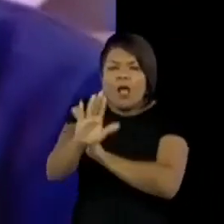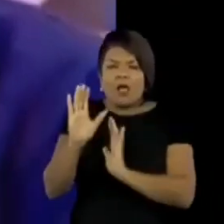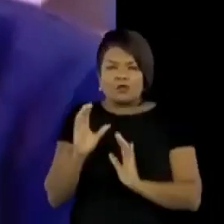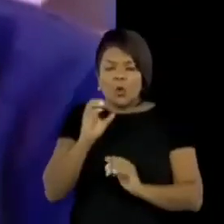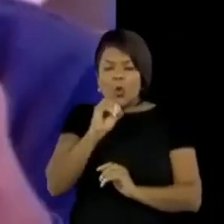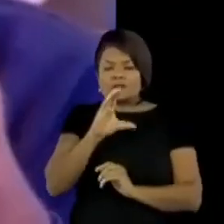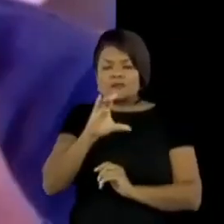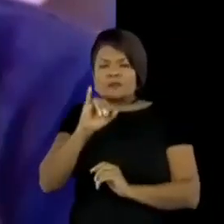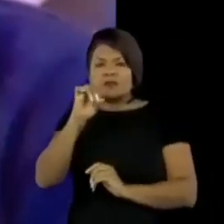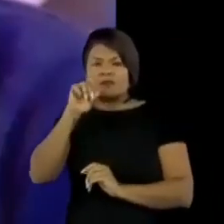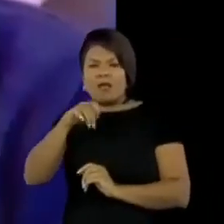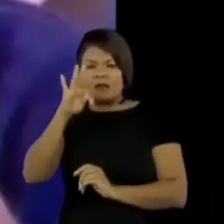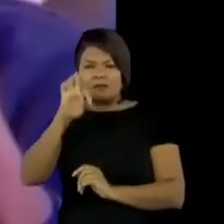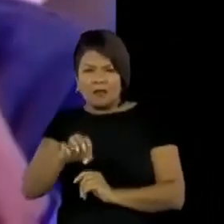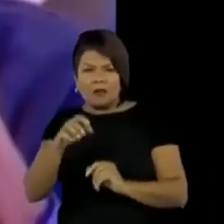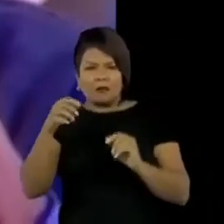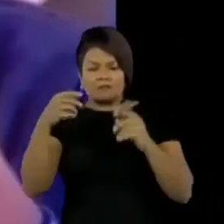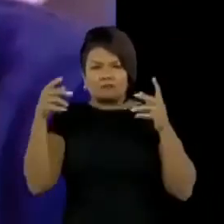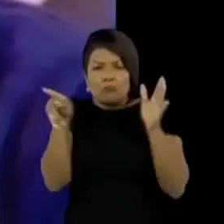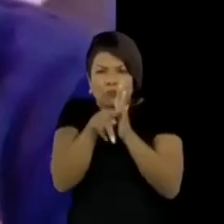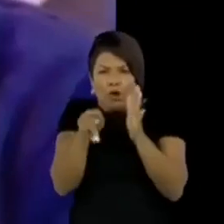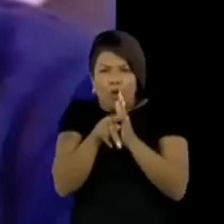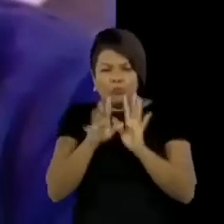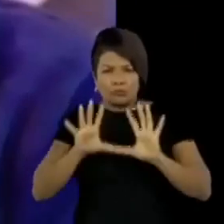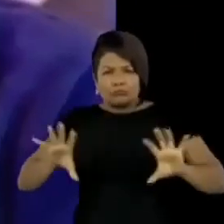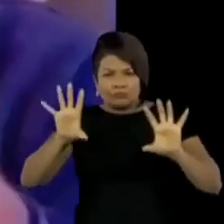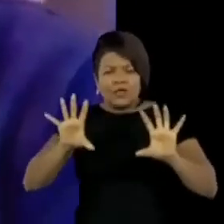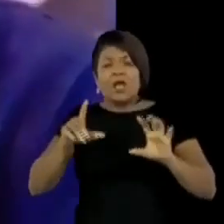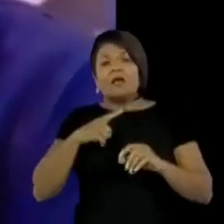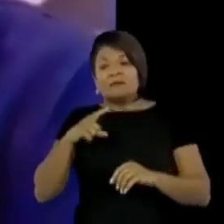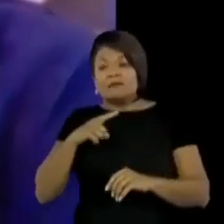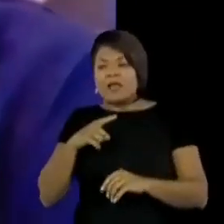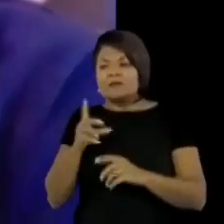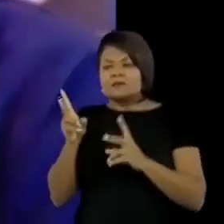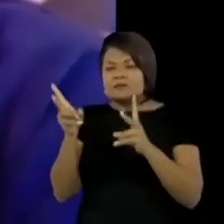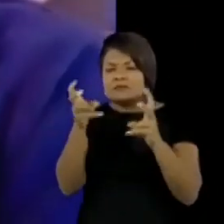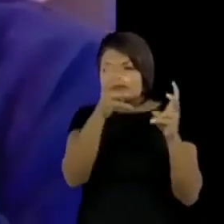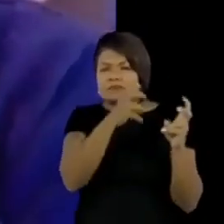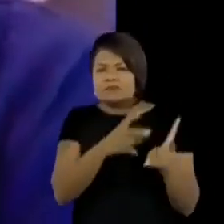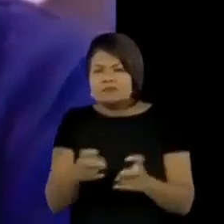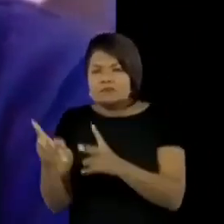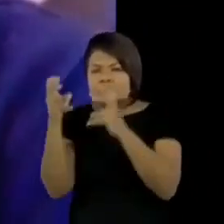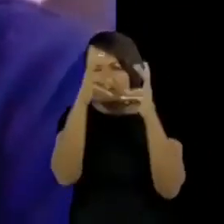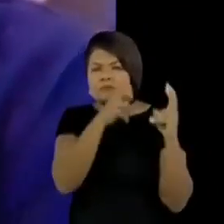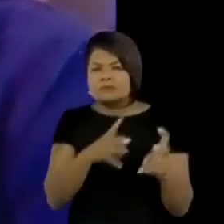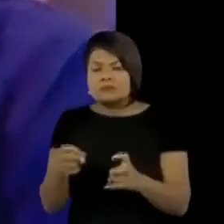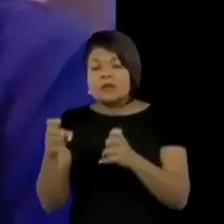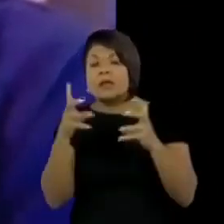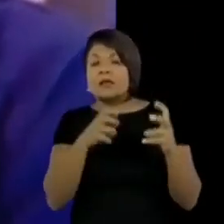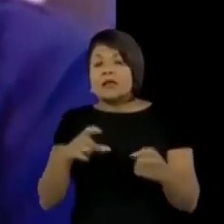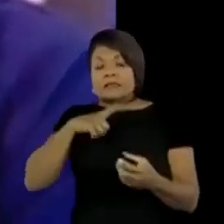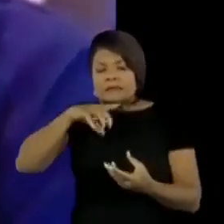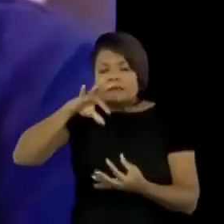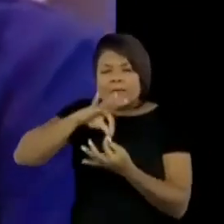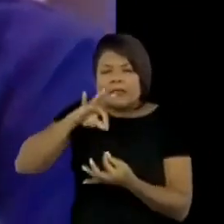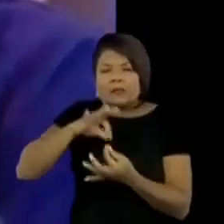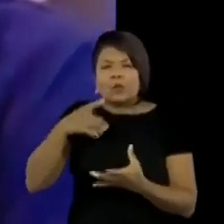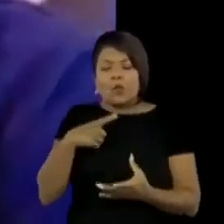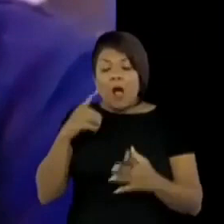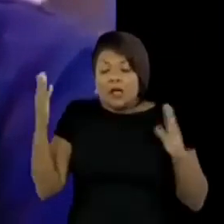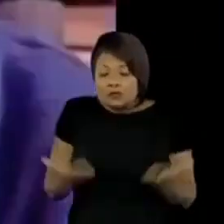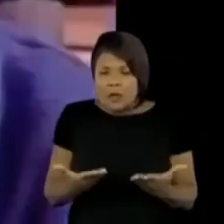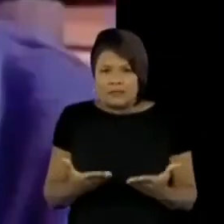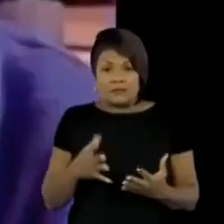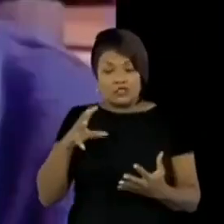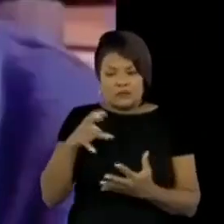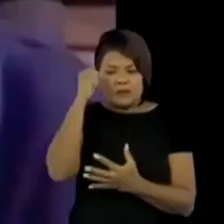tudo. Entretanto, ele se vale disso tudo sempre num espírito atualista de captar o